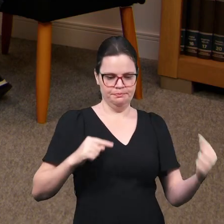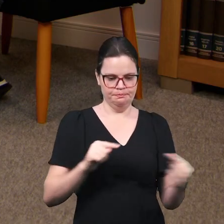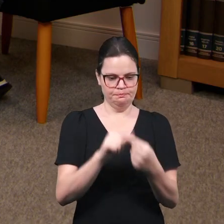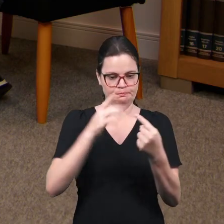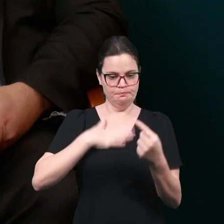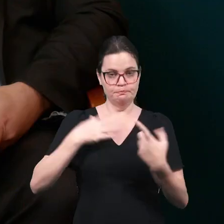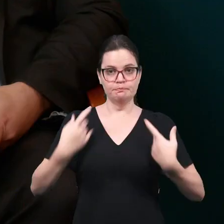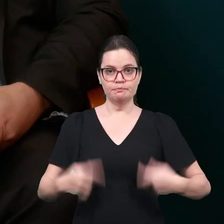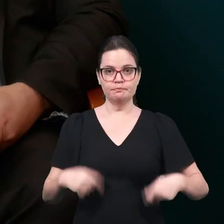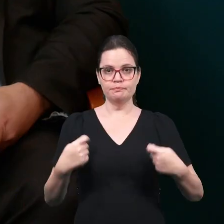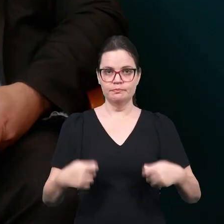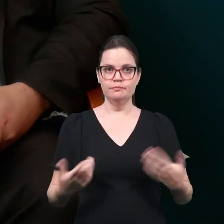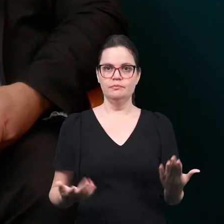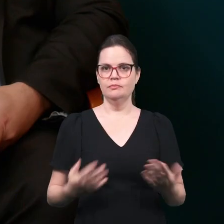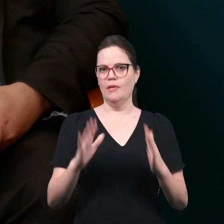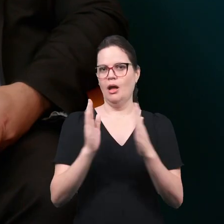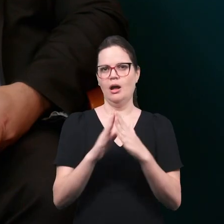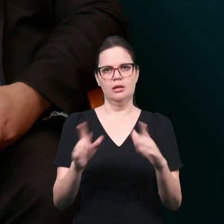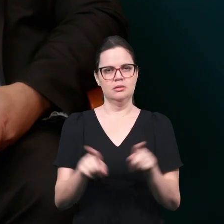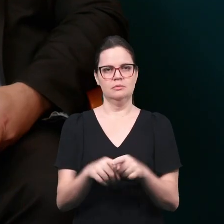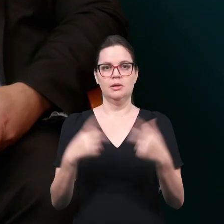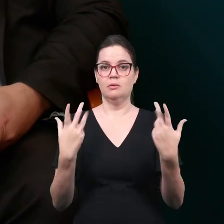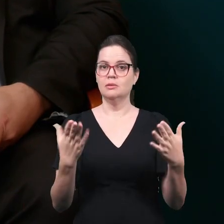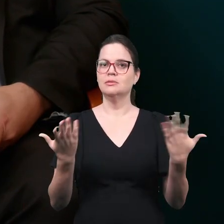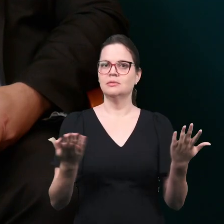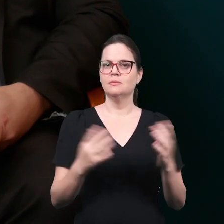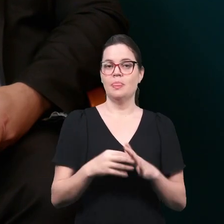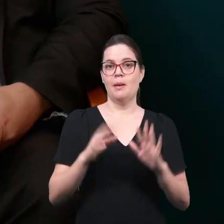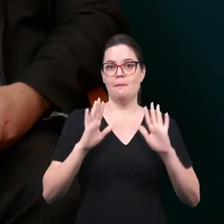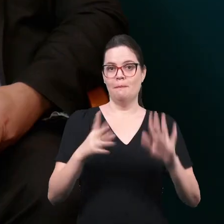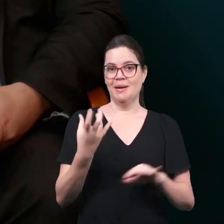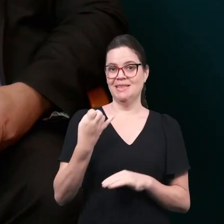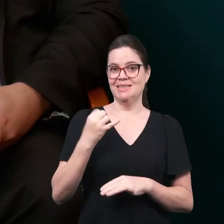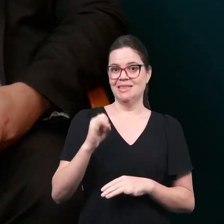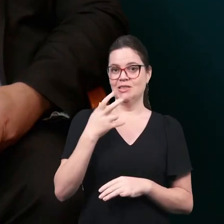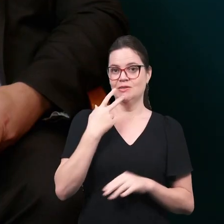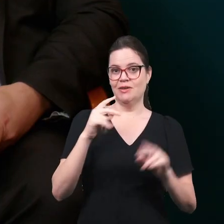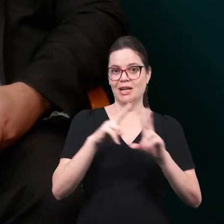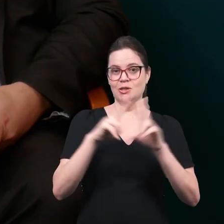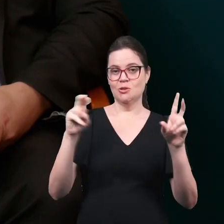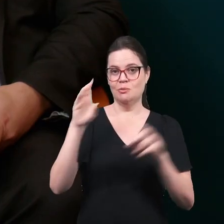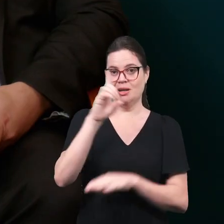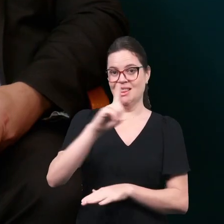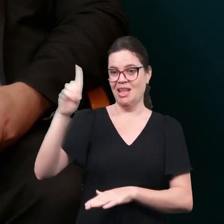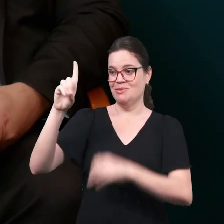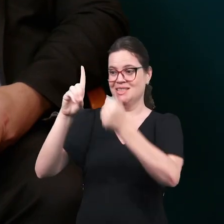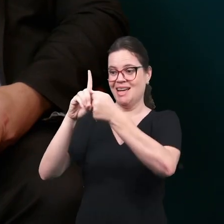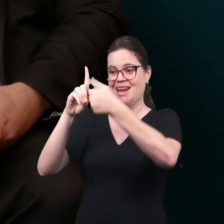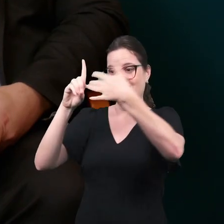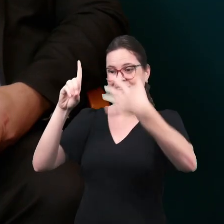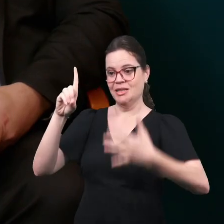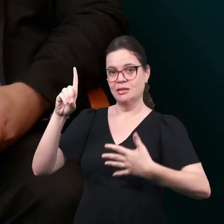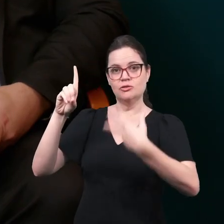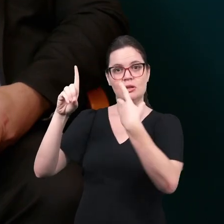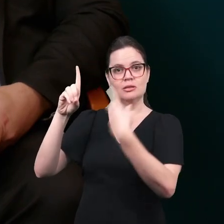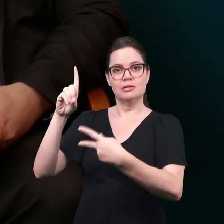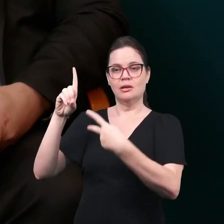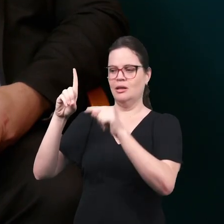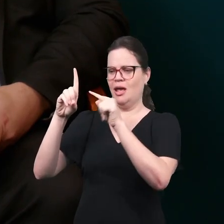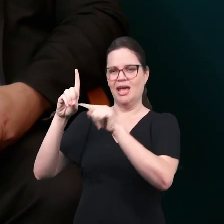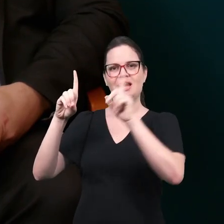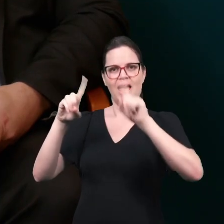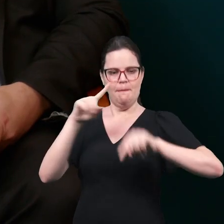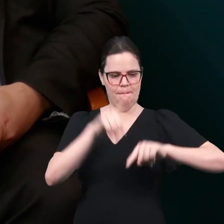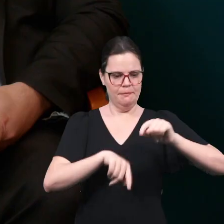à sua necessidade. O imóvel, a mesma coisa. Agora, quando nós vamos falar de atributos de Deus, o Senhor não é matéria,